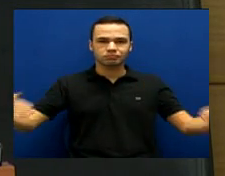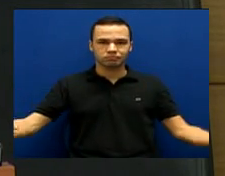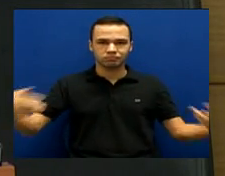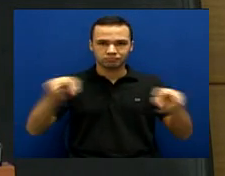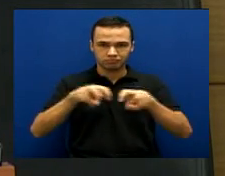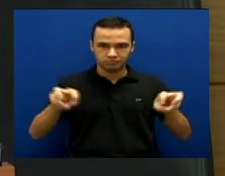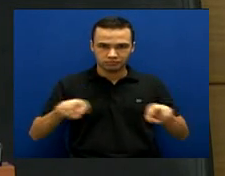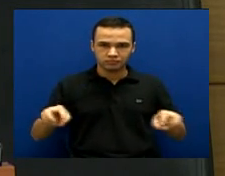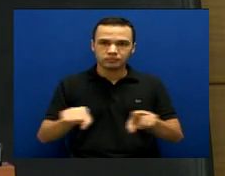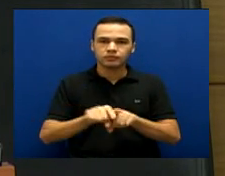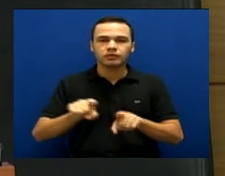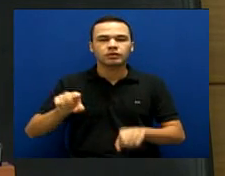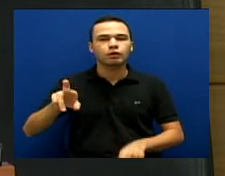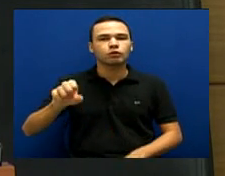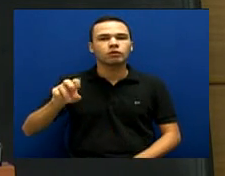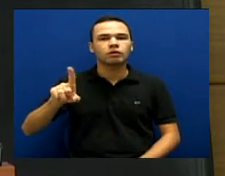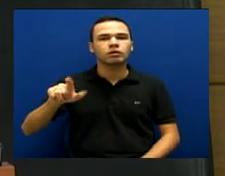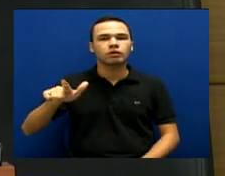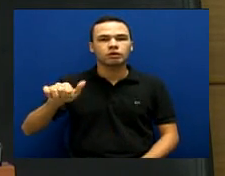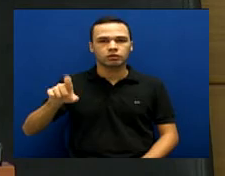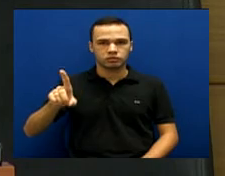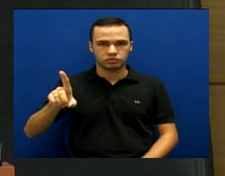ronaldo pereira